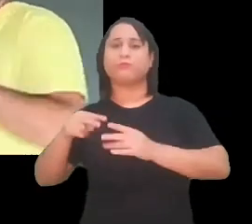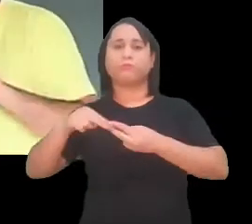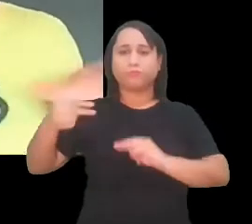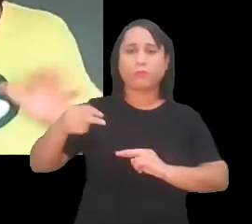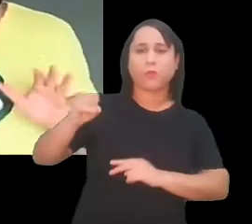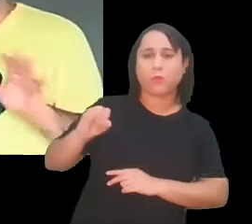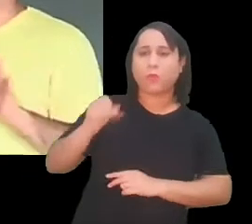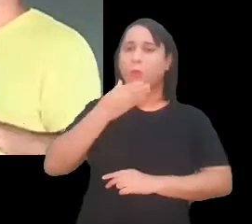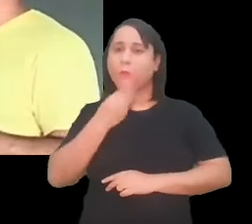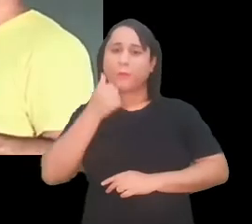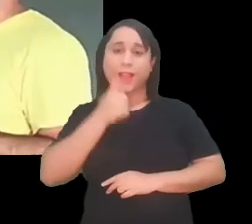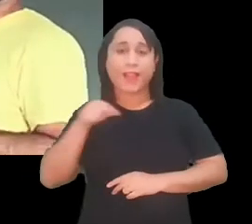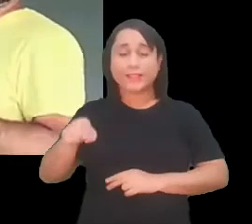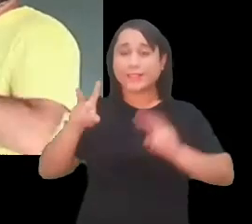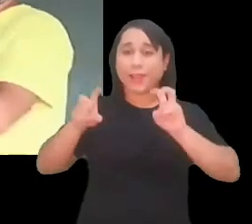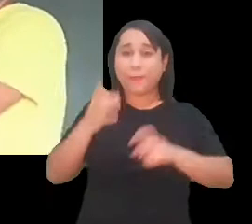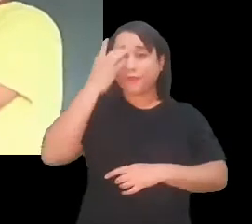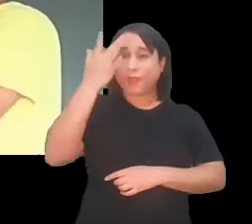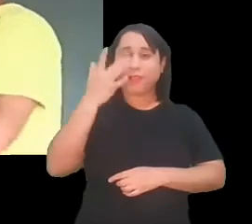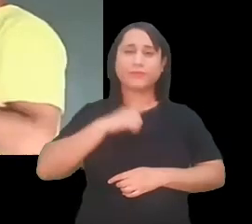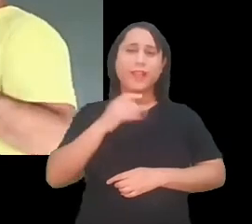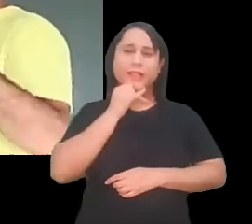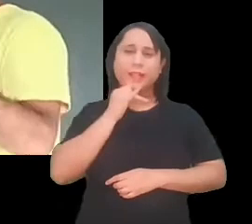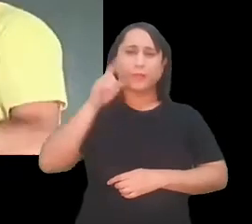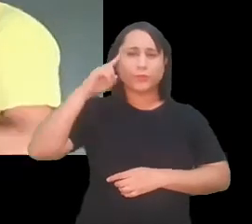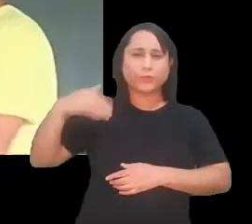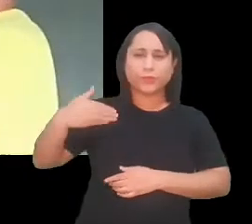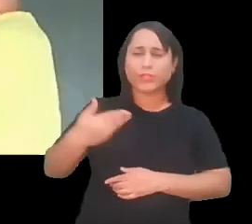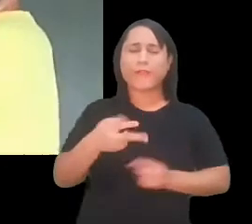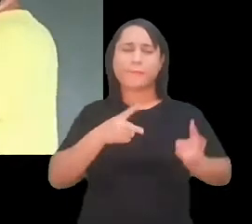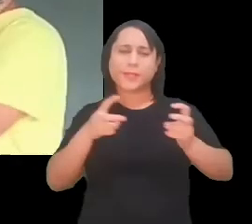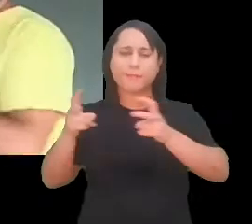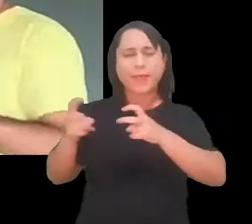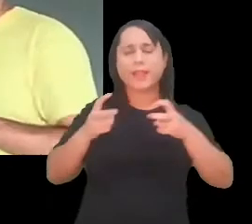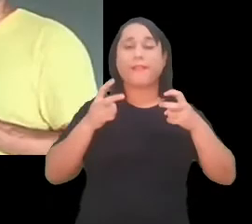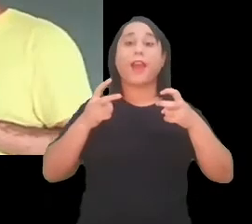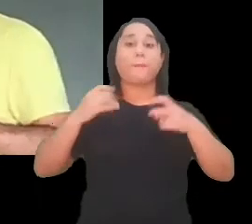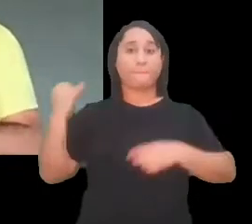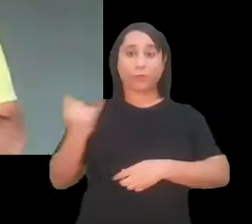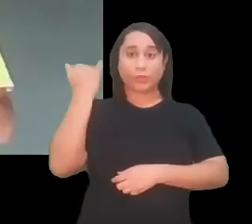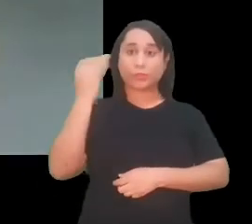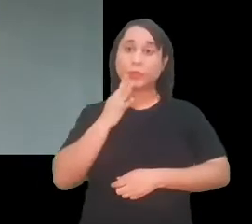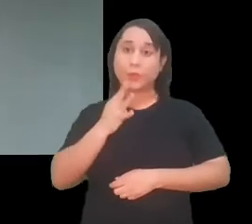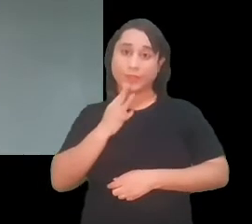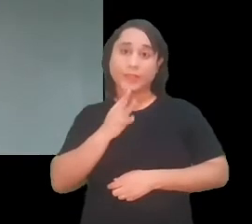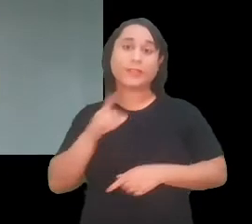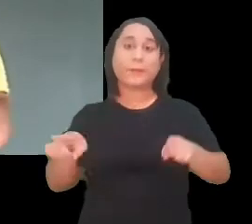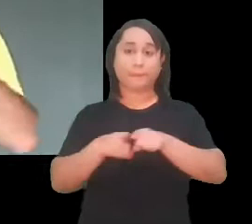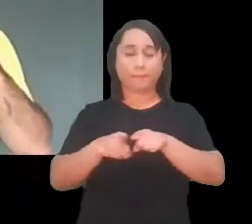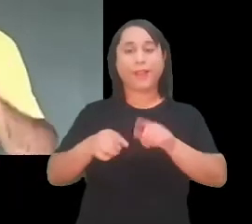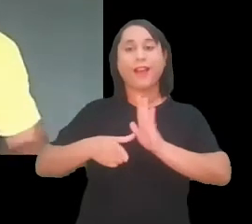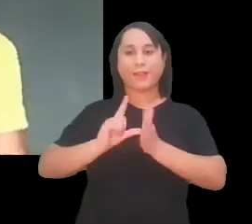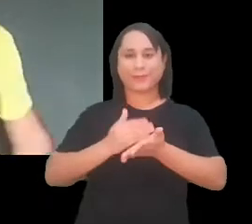interessante, muito fácil de ser compreendido e a gente vai ter exemplos do nosso cotidiano e importantes de serem conhecidos. Antes de começar a